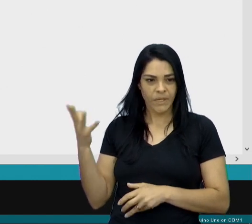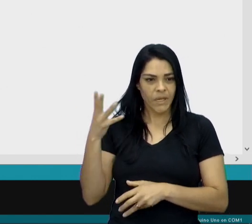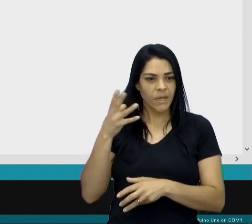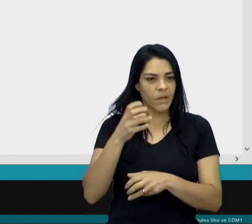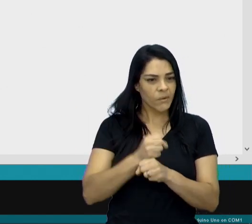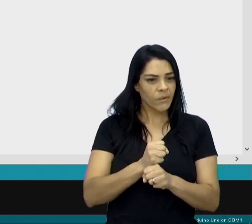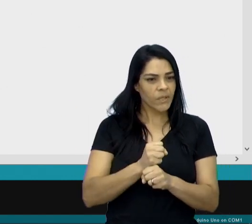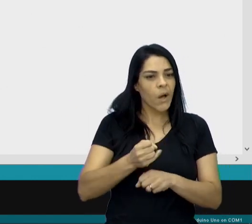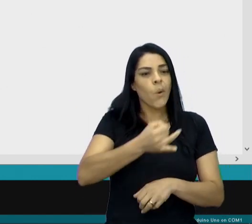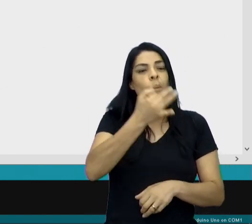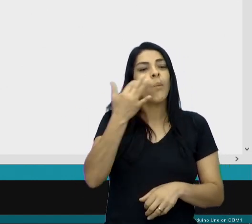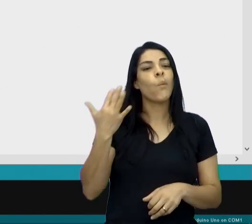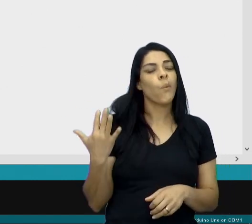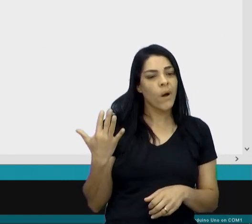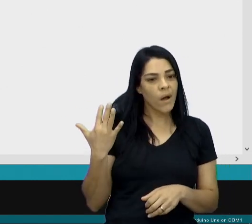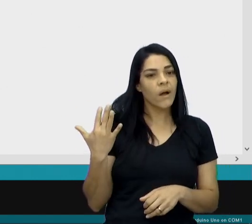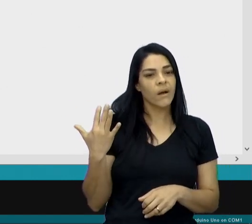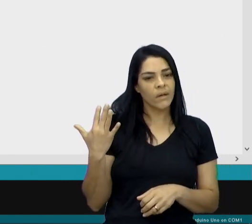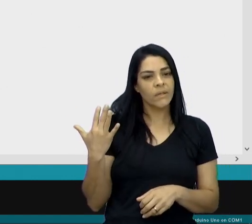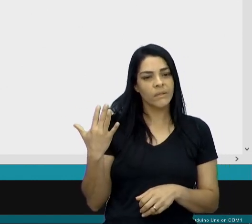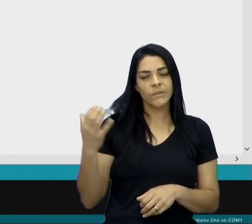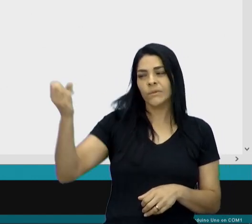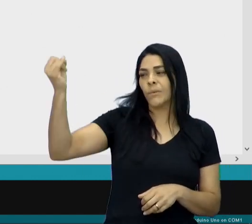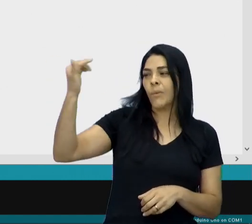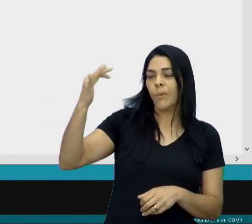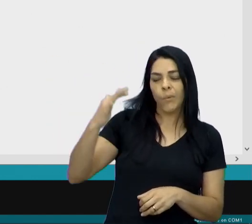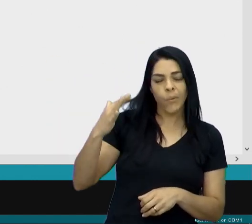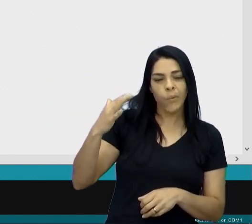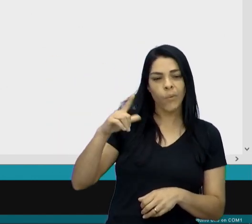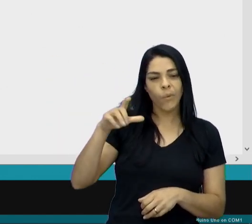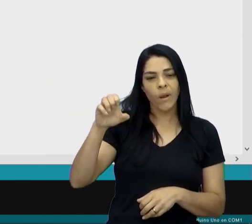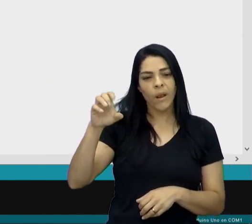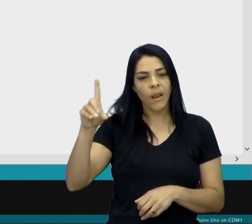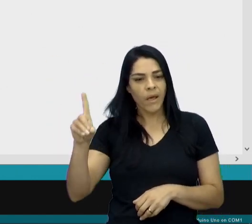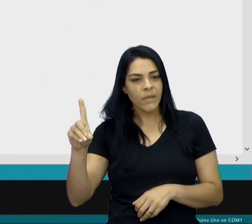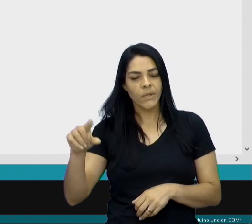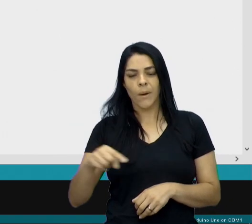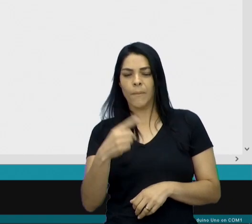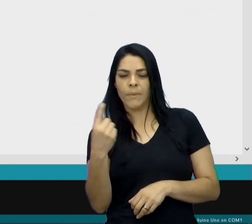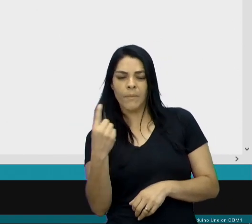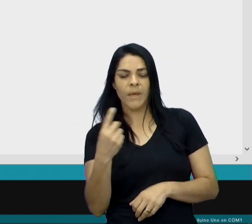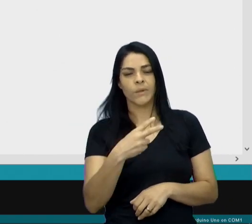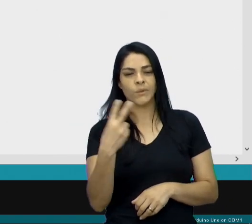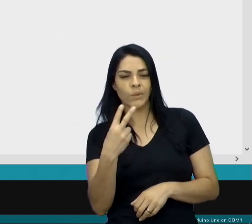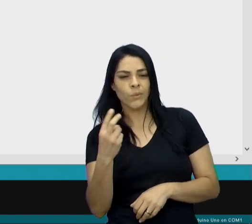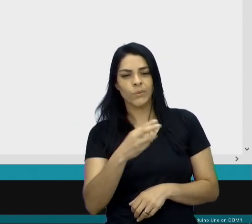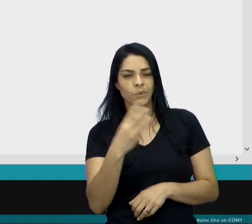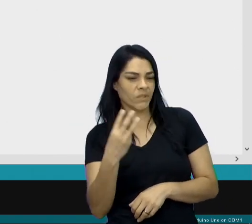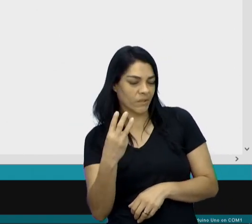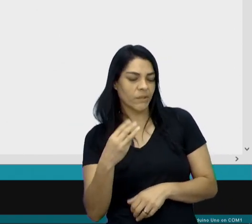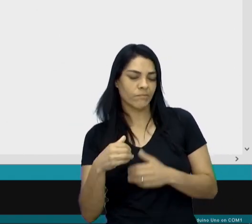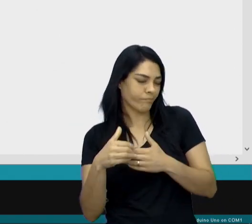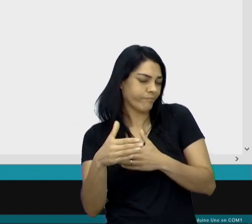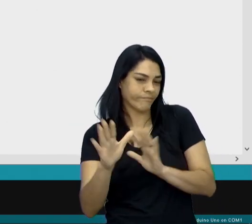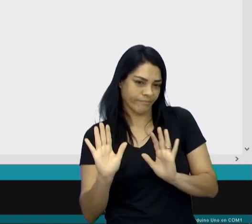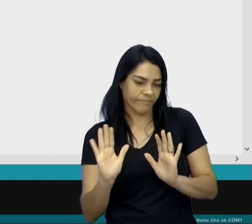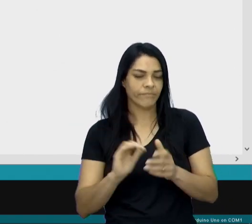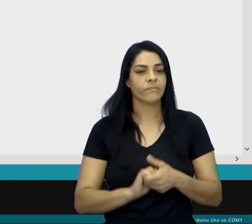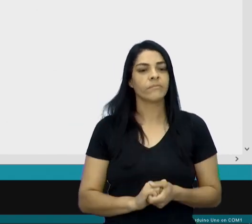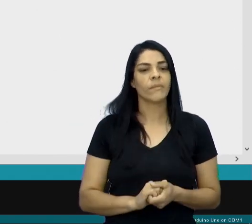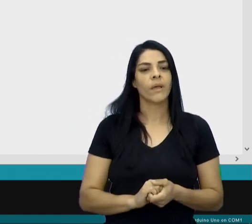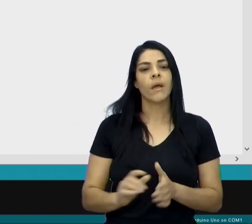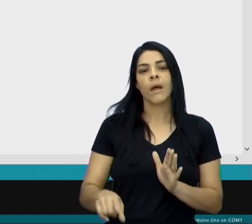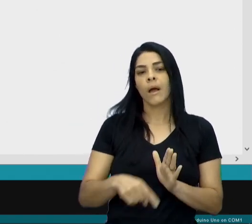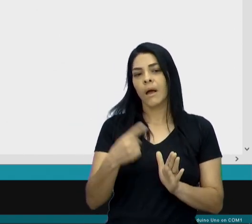contar quantas vezes vai o LED vai acender, se é o primeiro, se é o segundo, se é o terceiro, e assim vai. Tá certo? Então, a